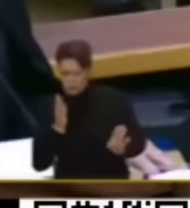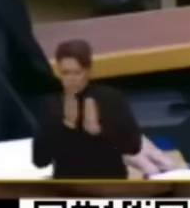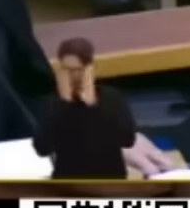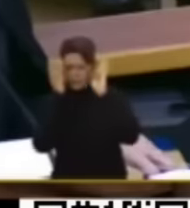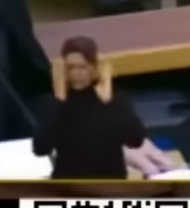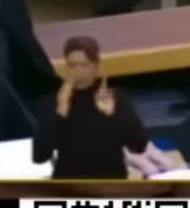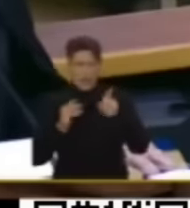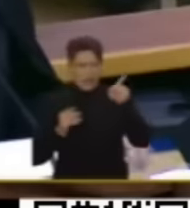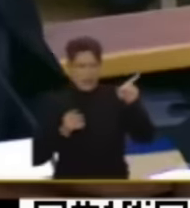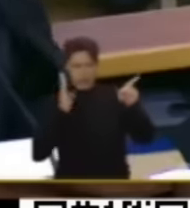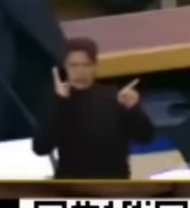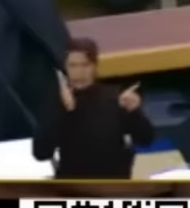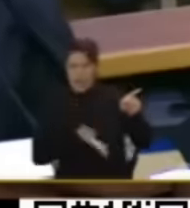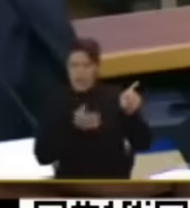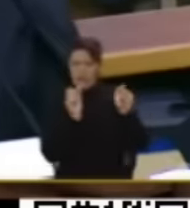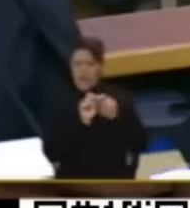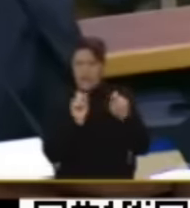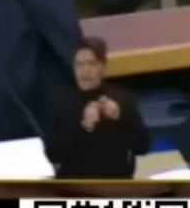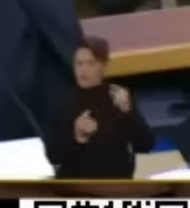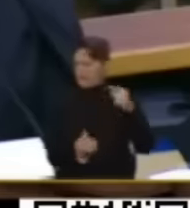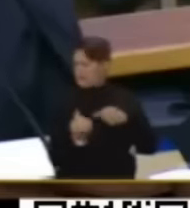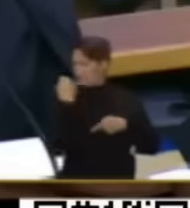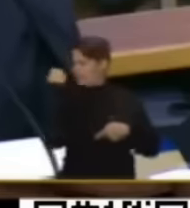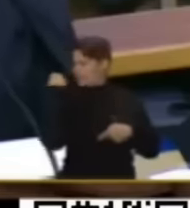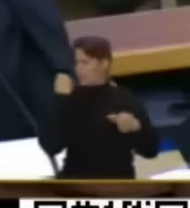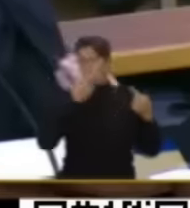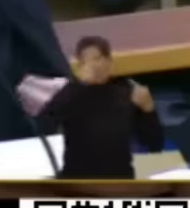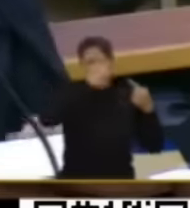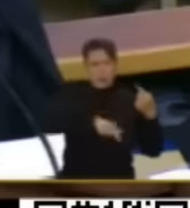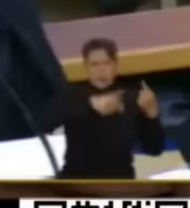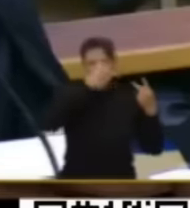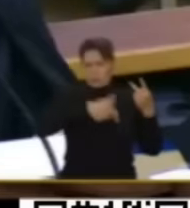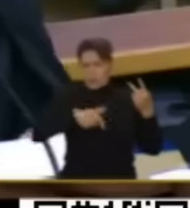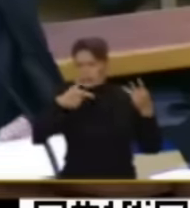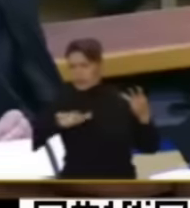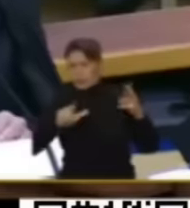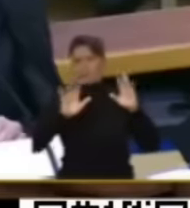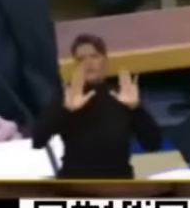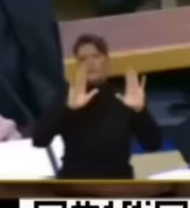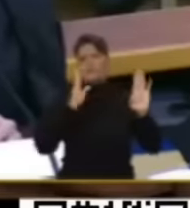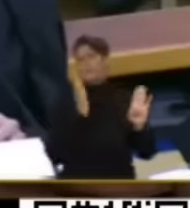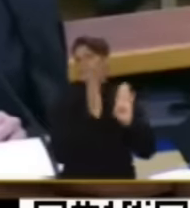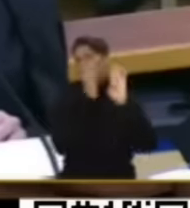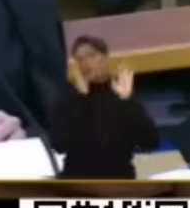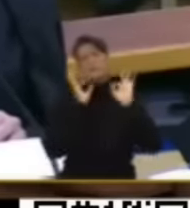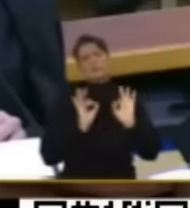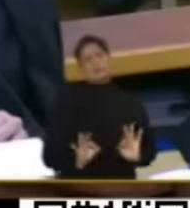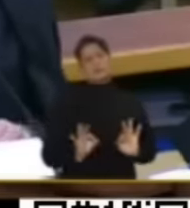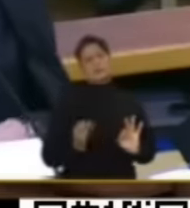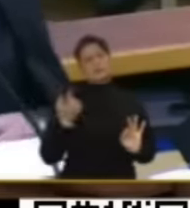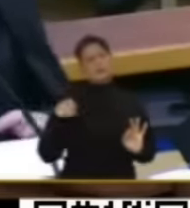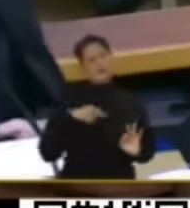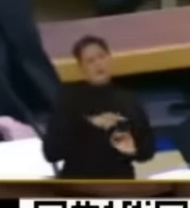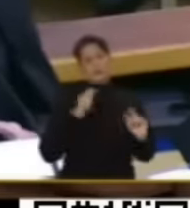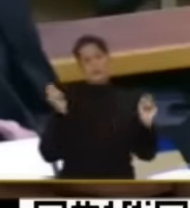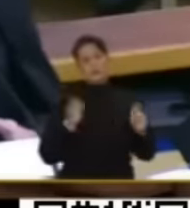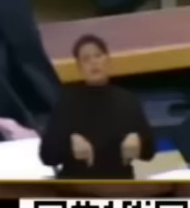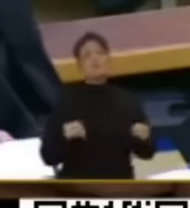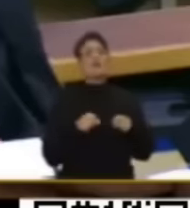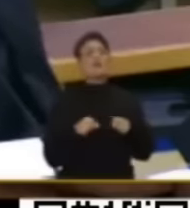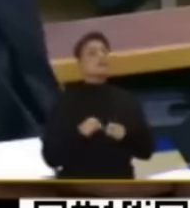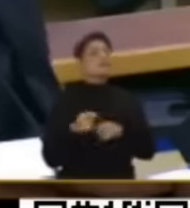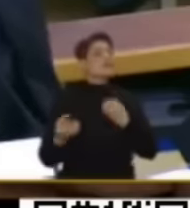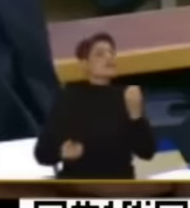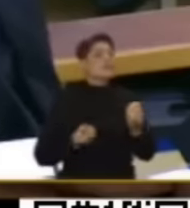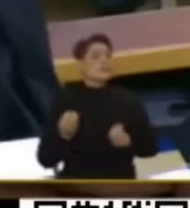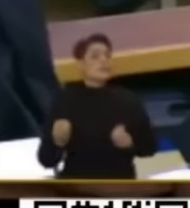precisa ter decência, não. E a coisa vai sendo conversada dessa maneira, meus queridos amigos de